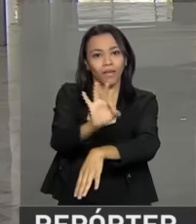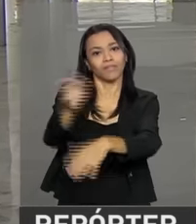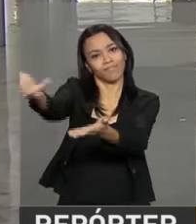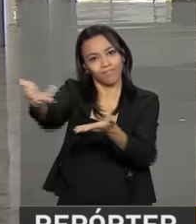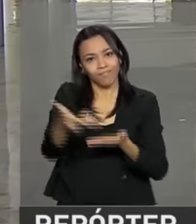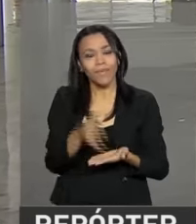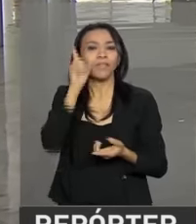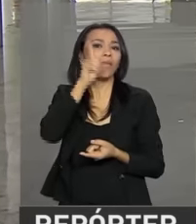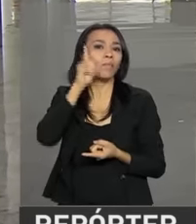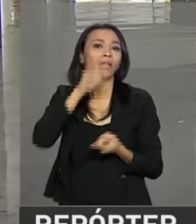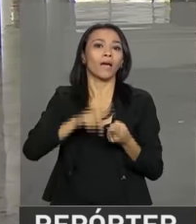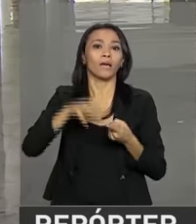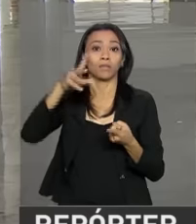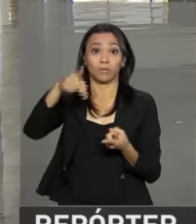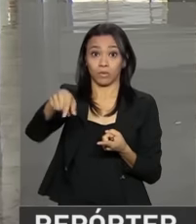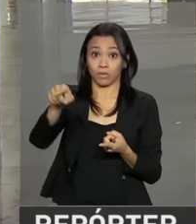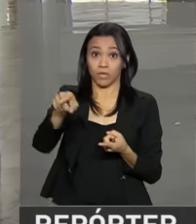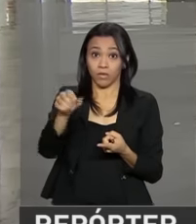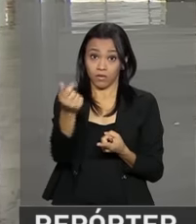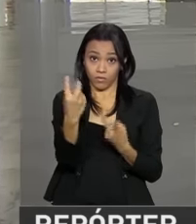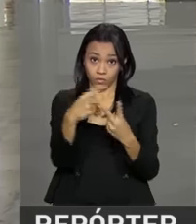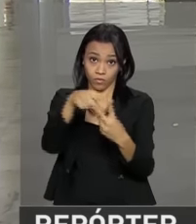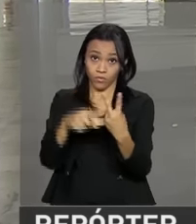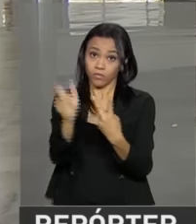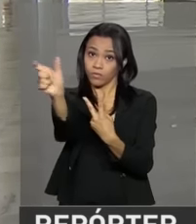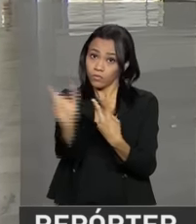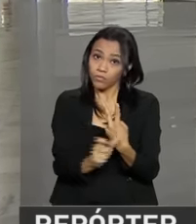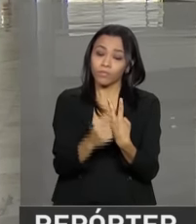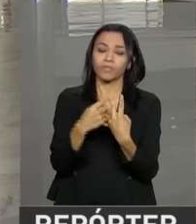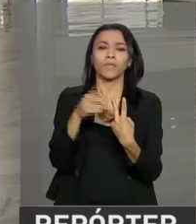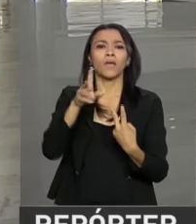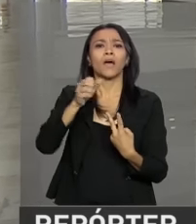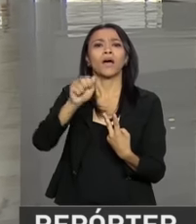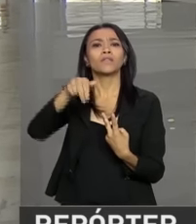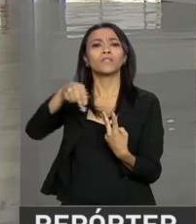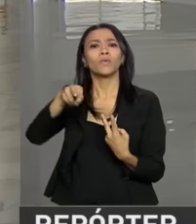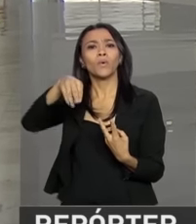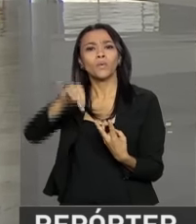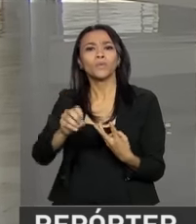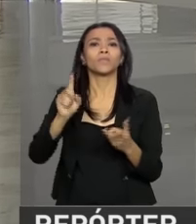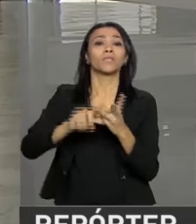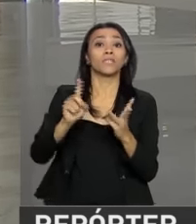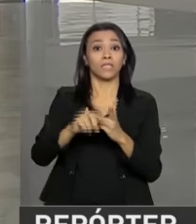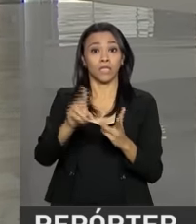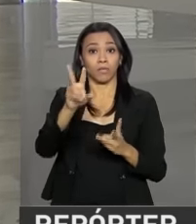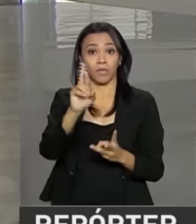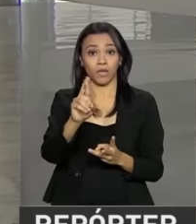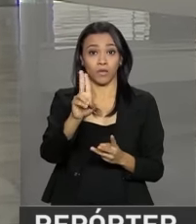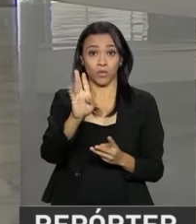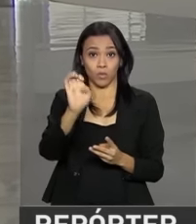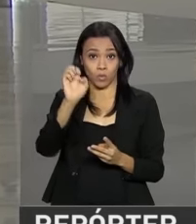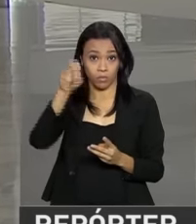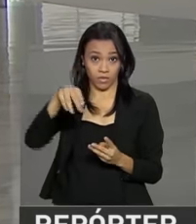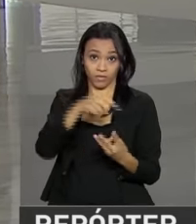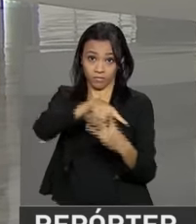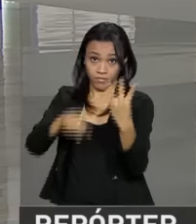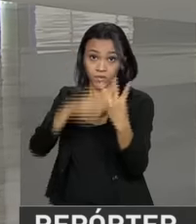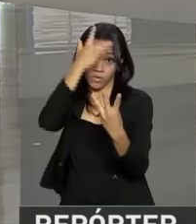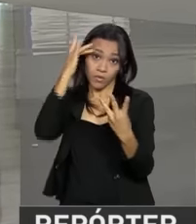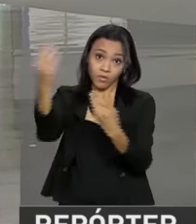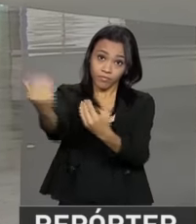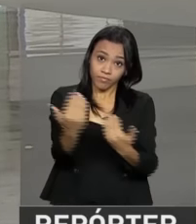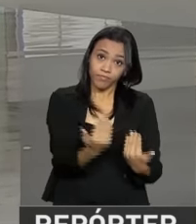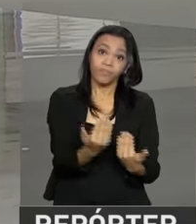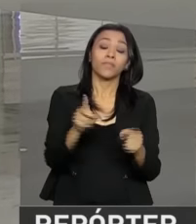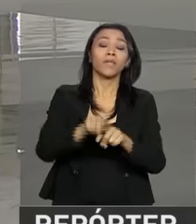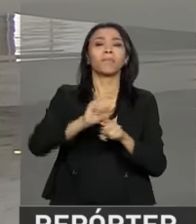os deputados Paulderney Avelino, Paulo Foleto, Antônio Imbassaí e Rubens Bueno. Às 10h30, ele